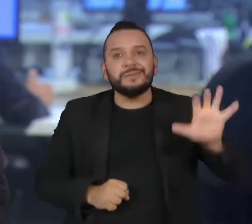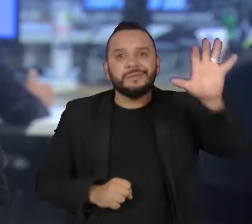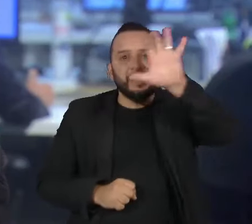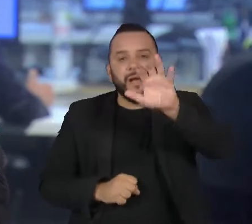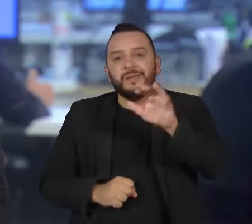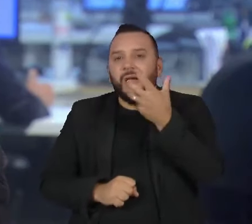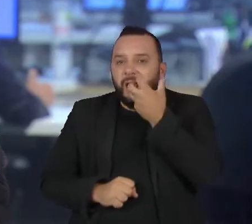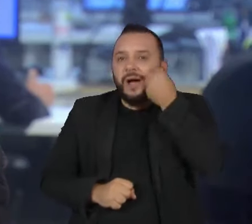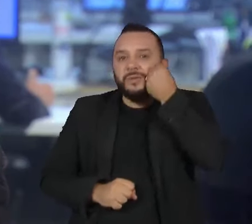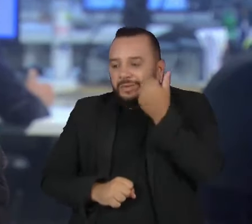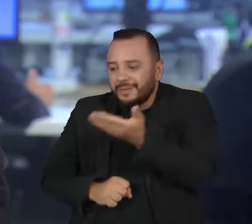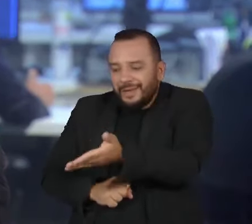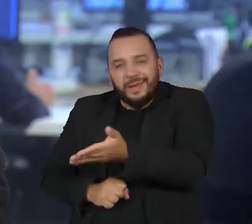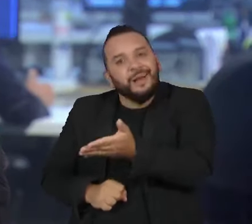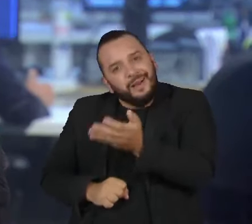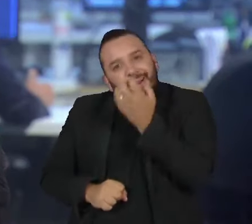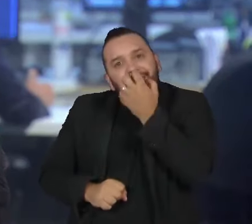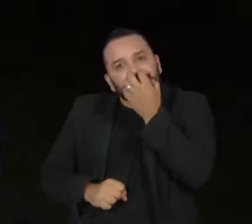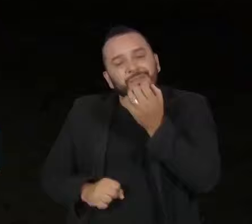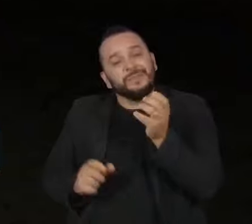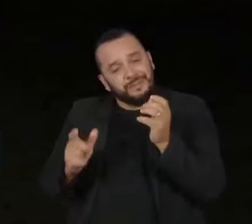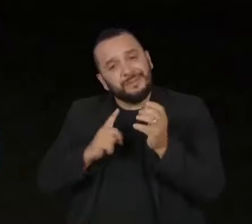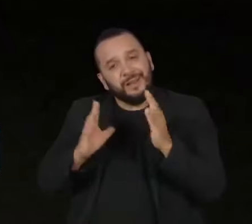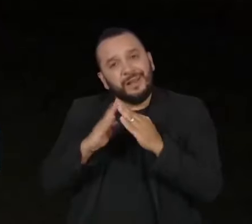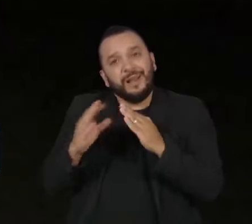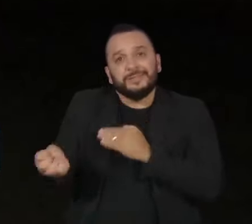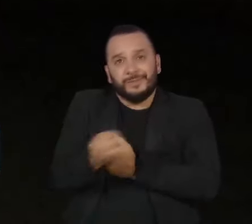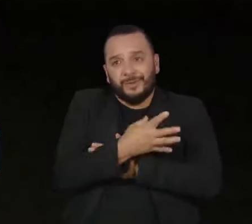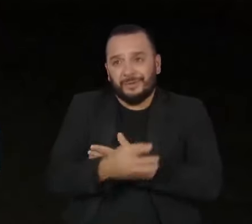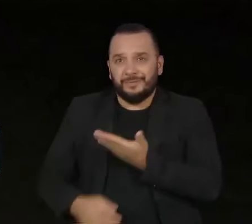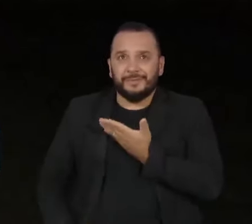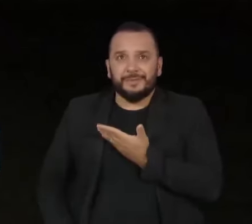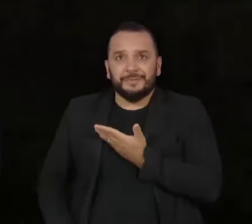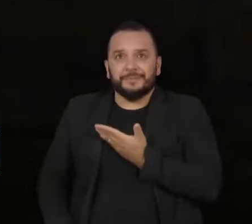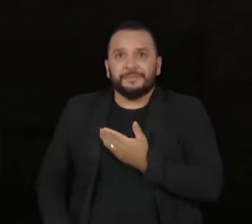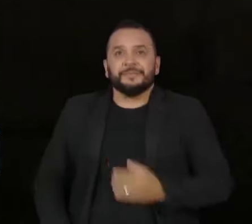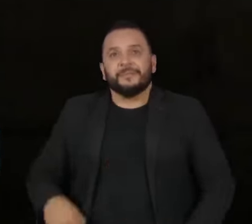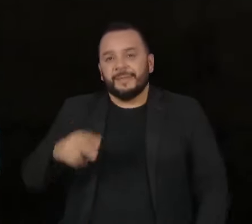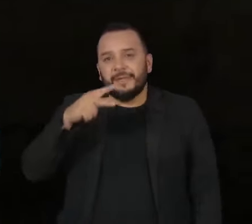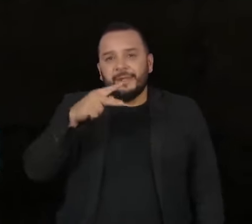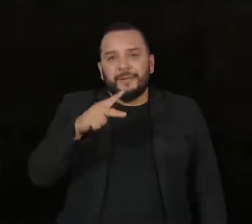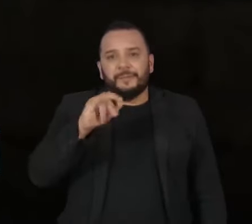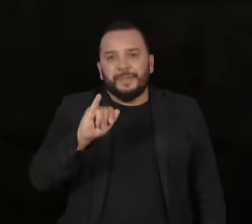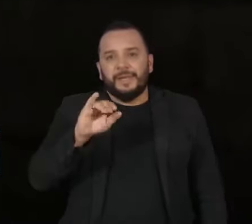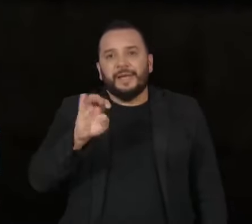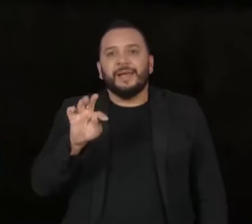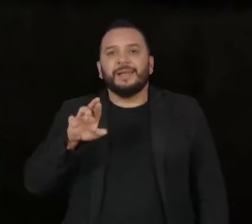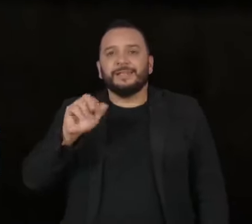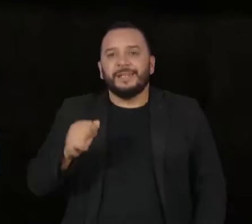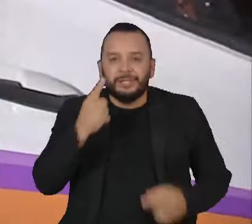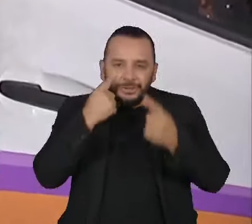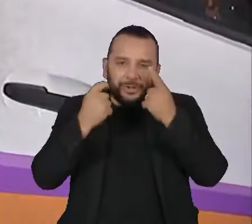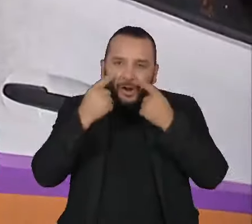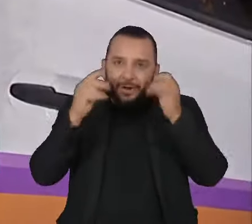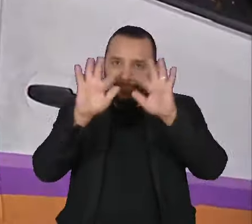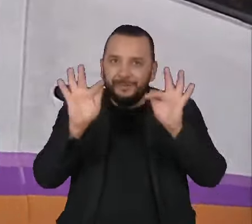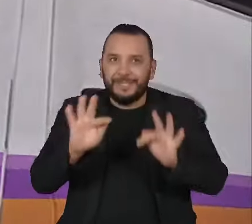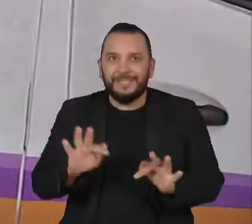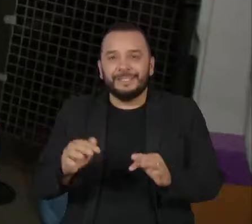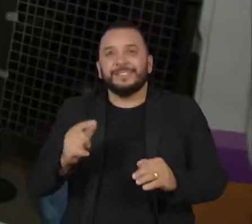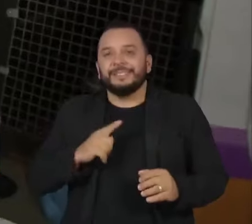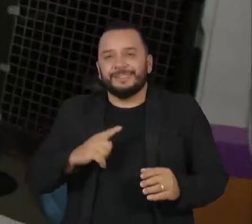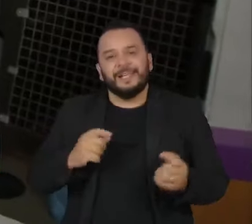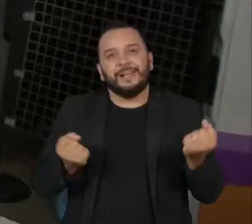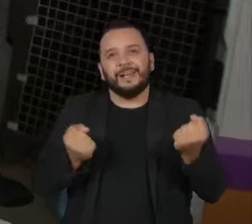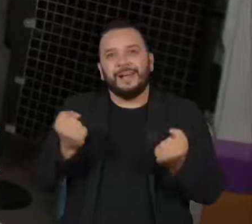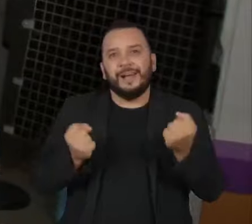facilitado para que os animais possam ter um novo lar. A pequena Pietra chora de felicidade. De van chega o